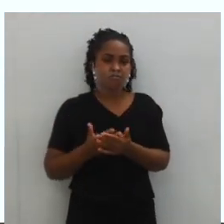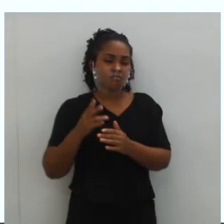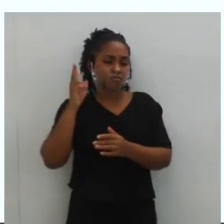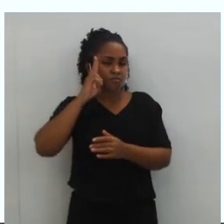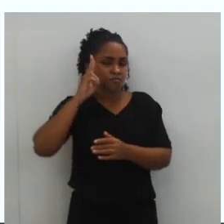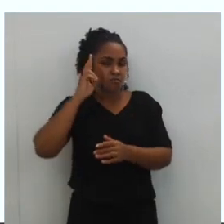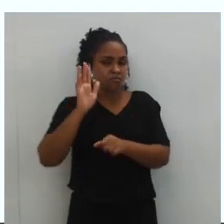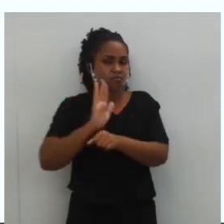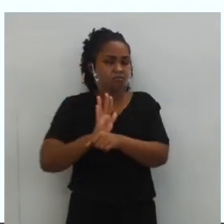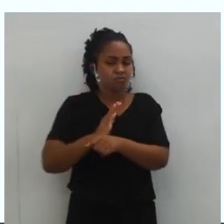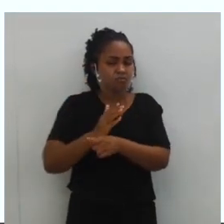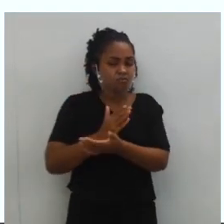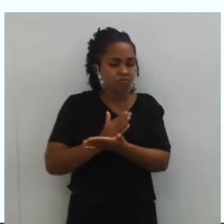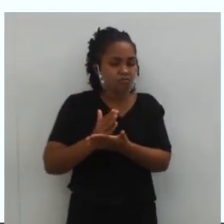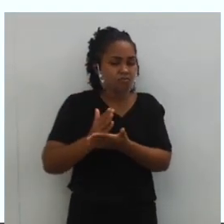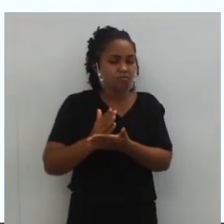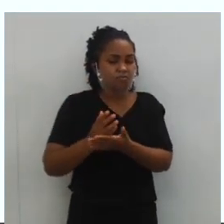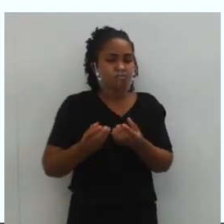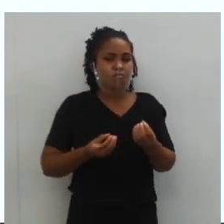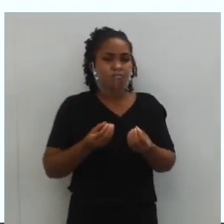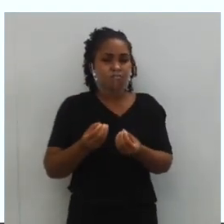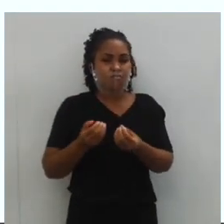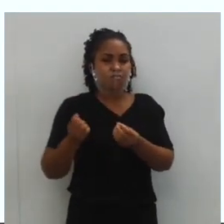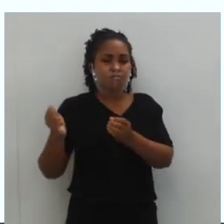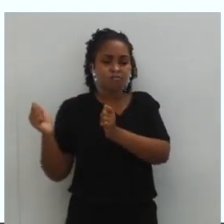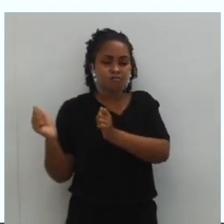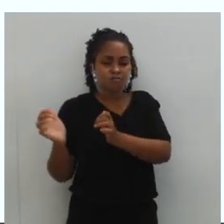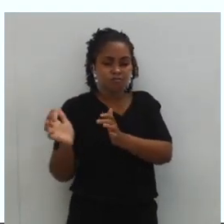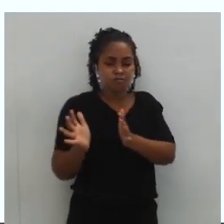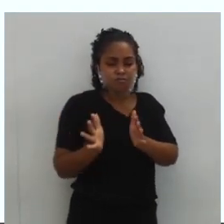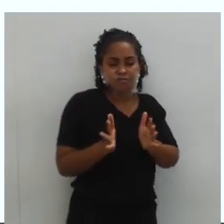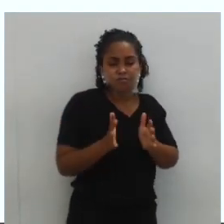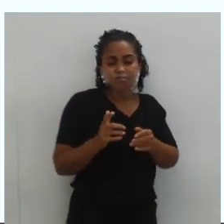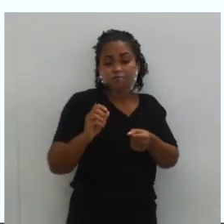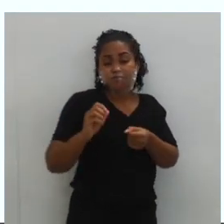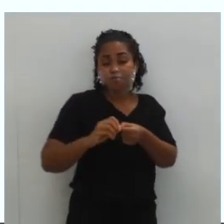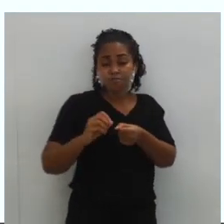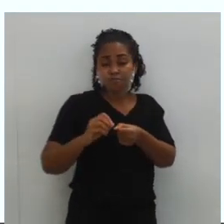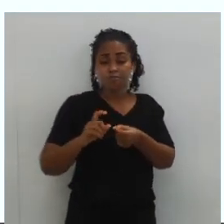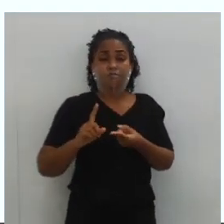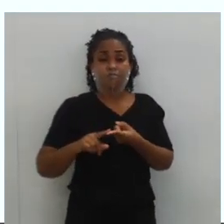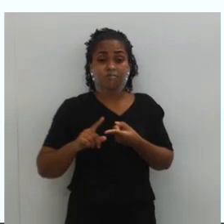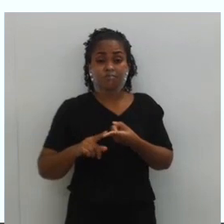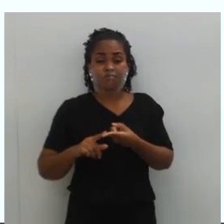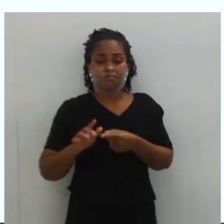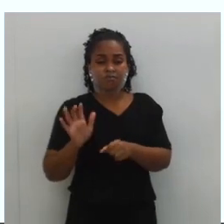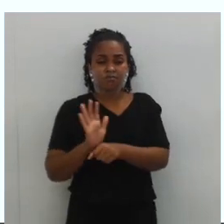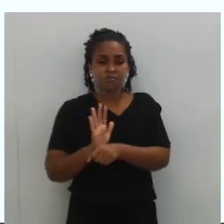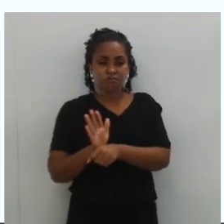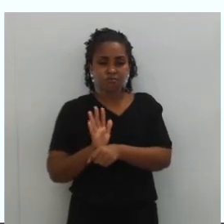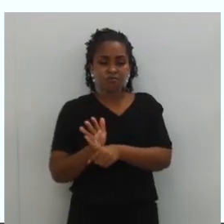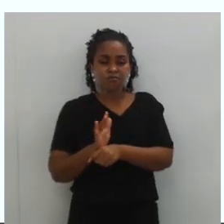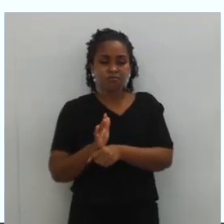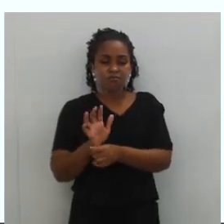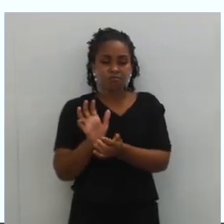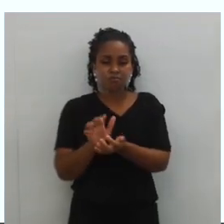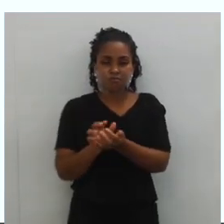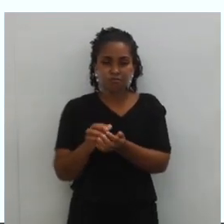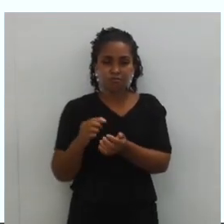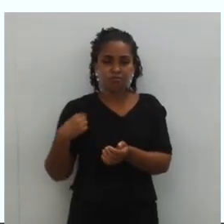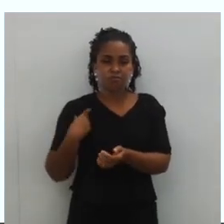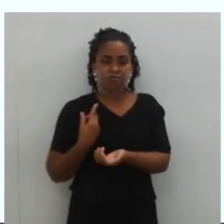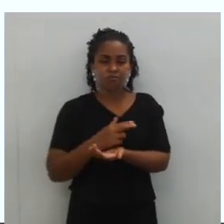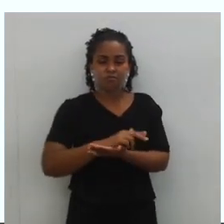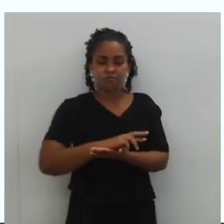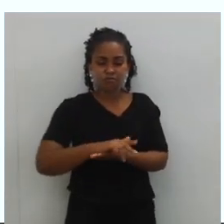da história do cinema, né, como ela começou, estudamos um pouquinho do processo como ele é feito, e o cinema pernambucano, né? A nossa